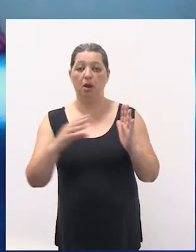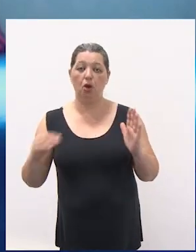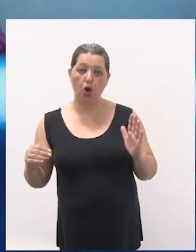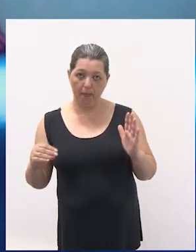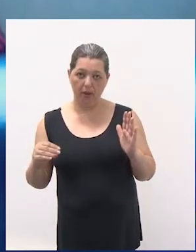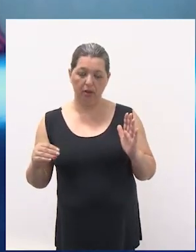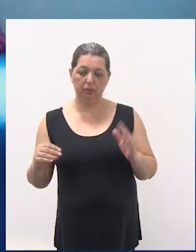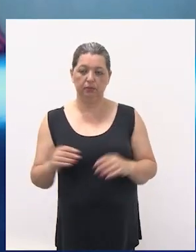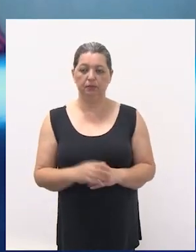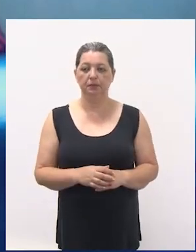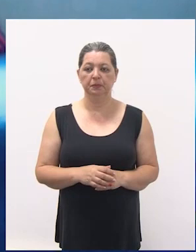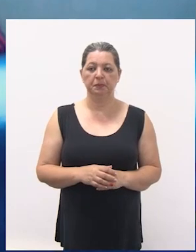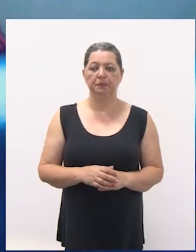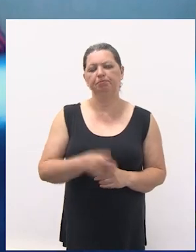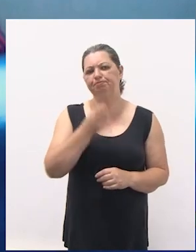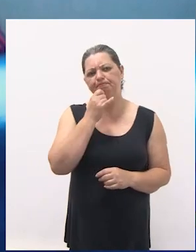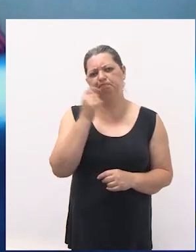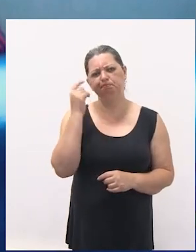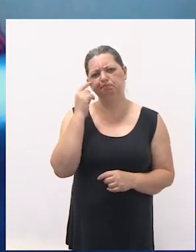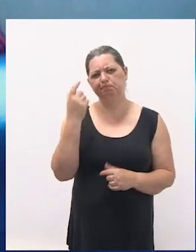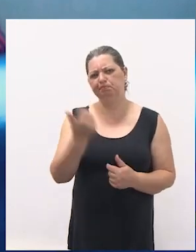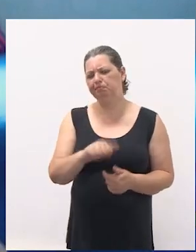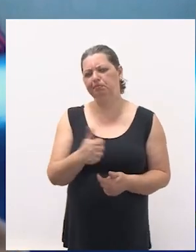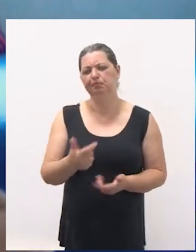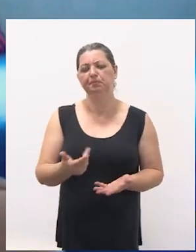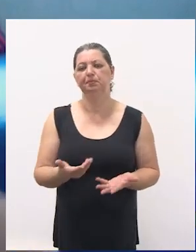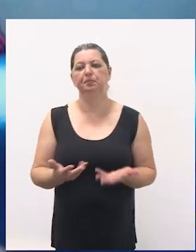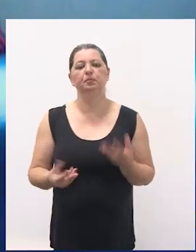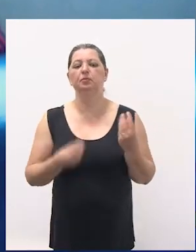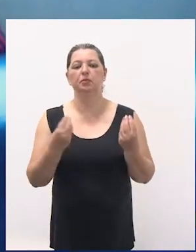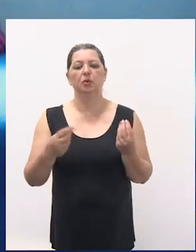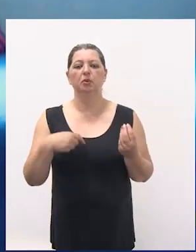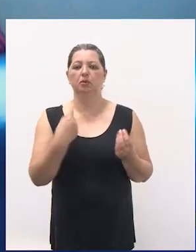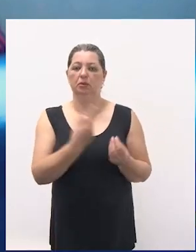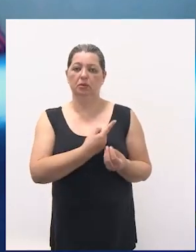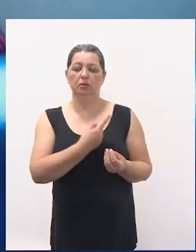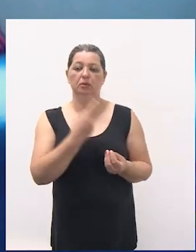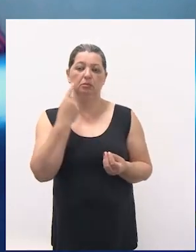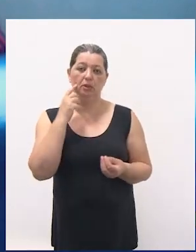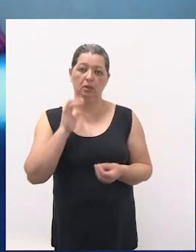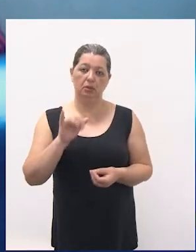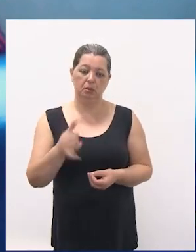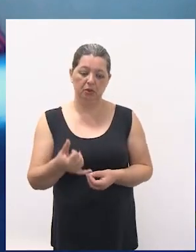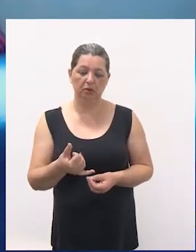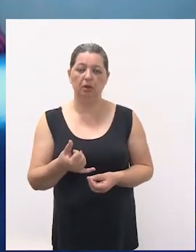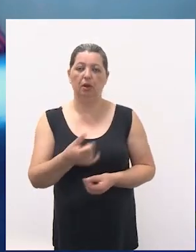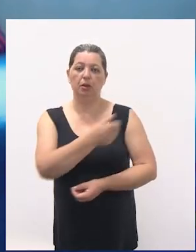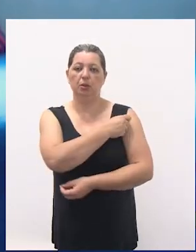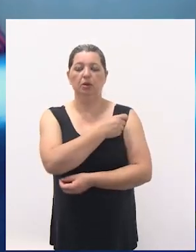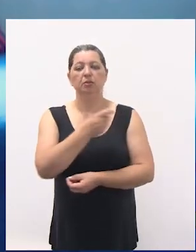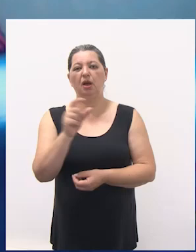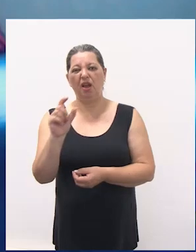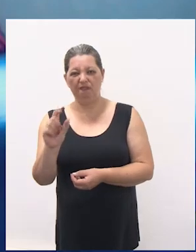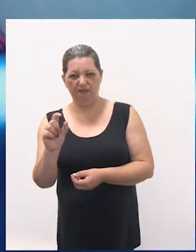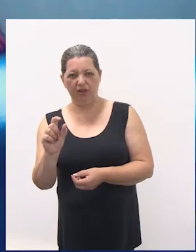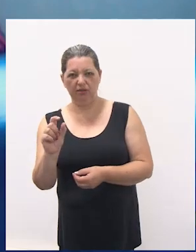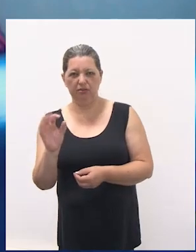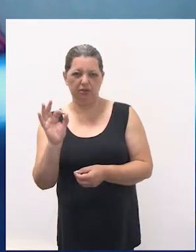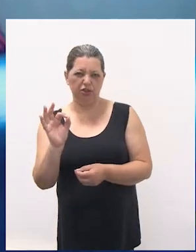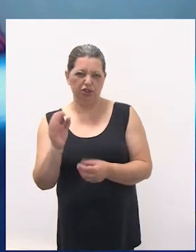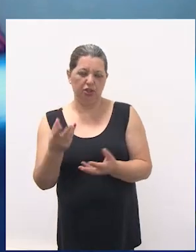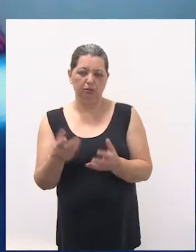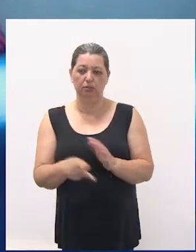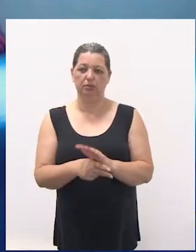tivesse, a minha analogia é sempre assim, é como se a gente estivesse dando para o aluno uma ficha para eles fazerem, uma